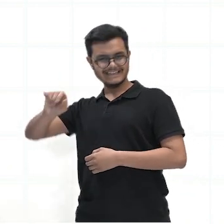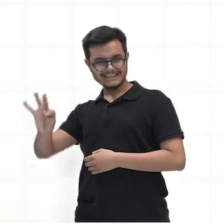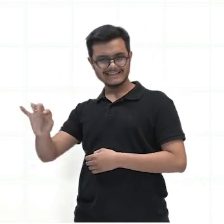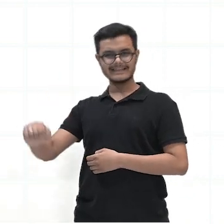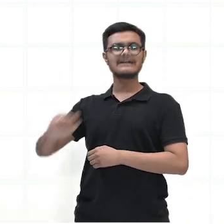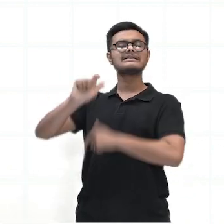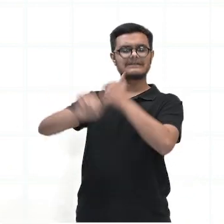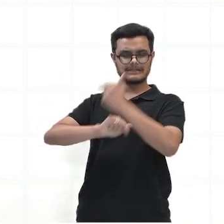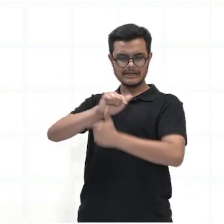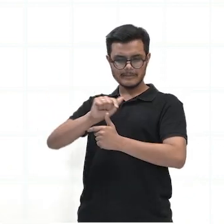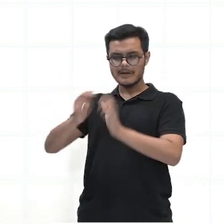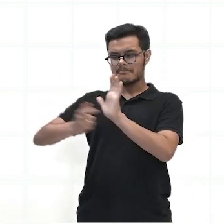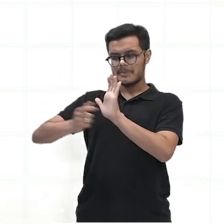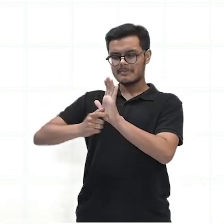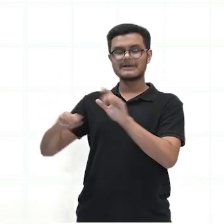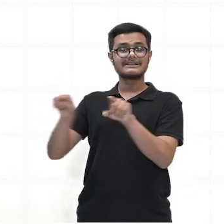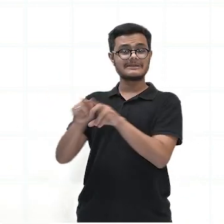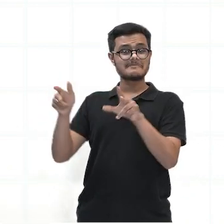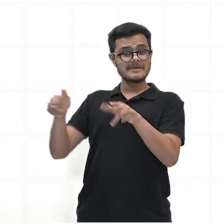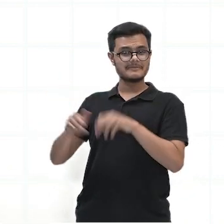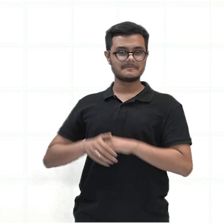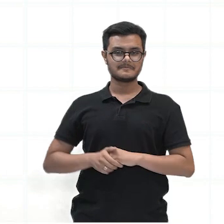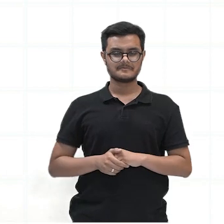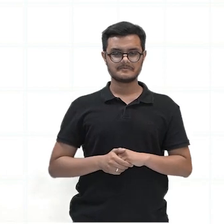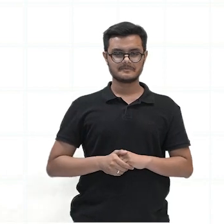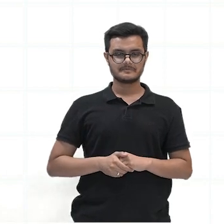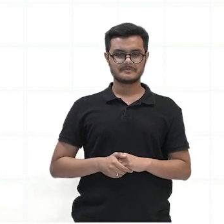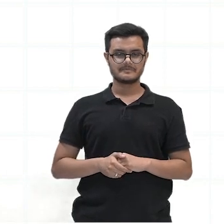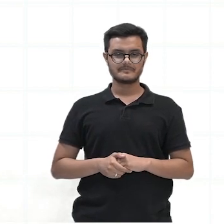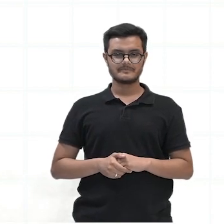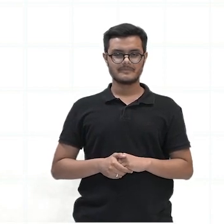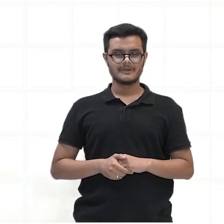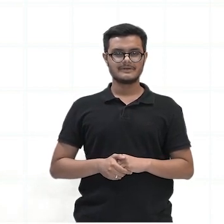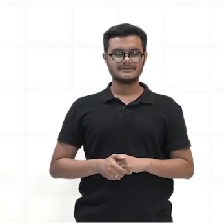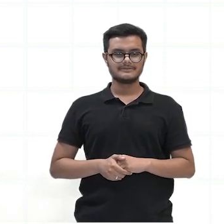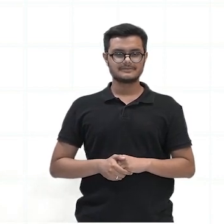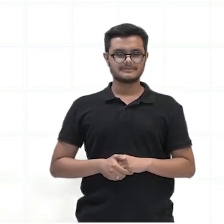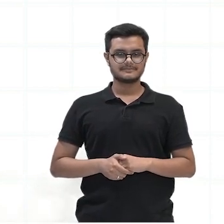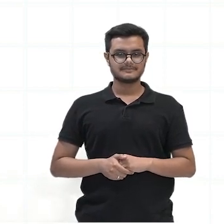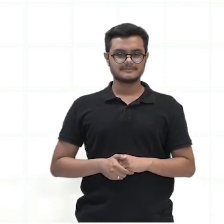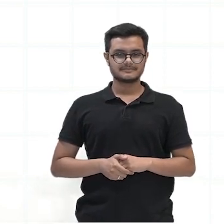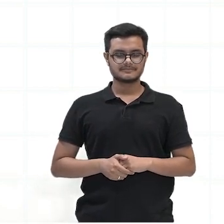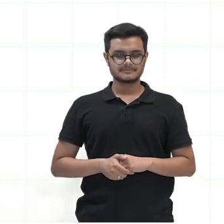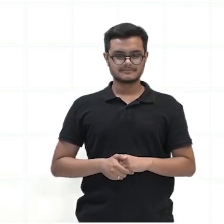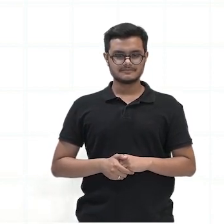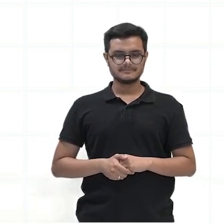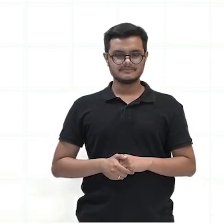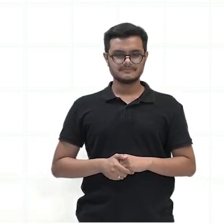né? Agora vamos continuar um pouquinho mais dessa história aí dos emojis.